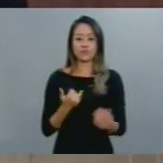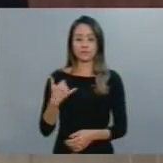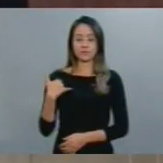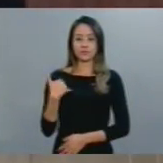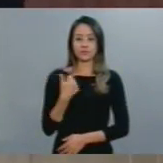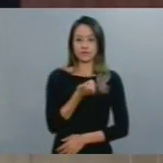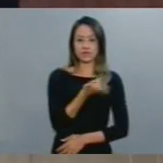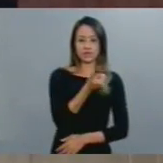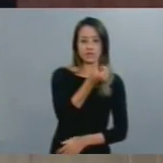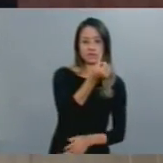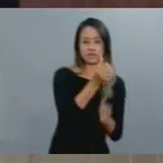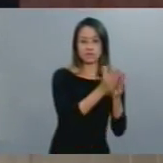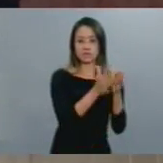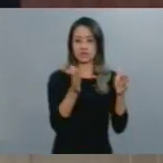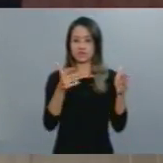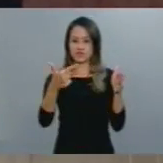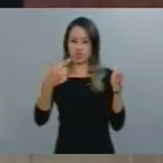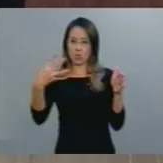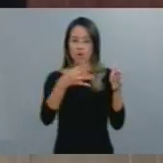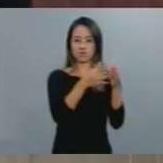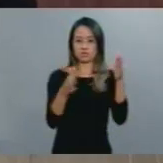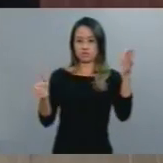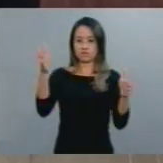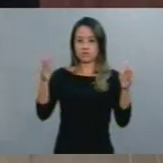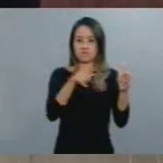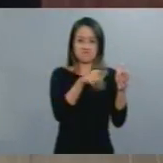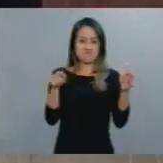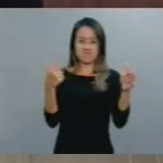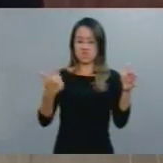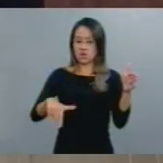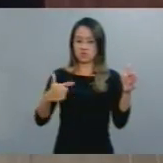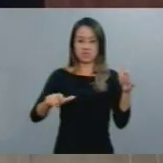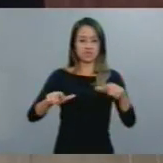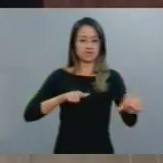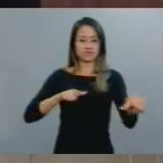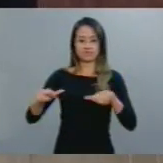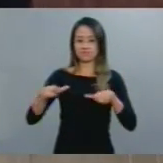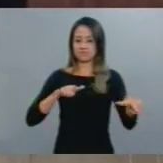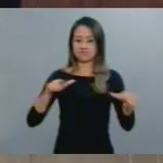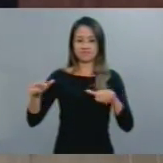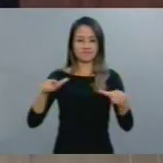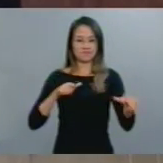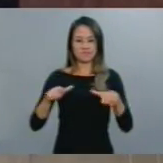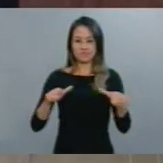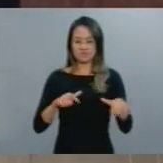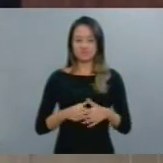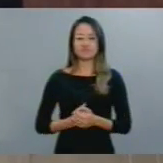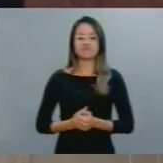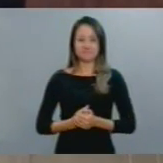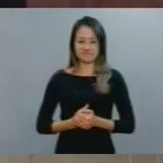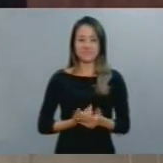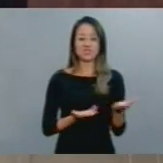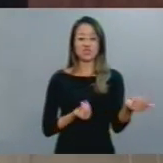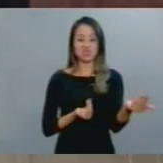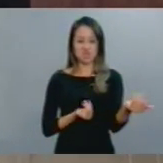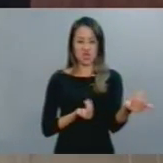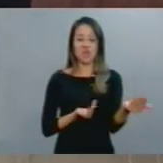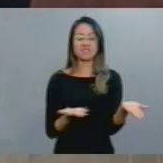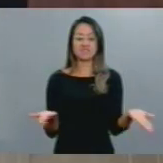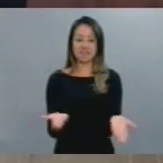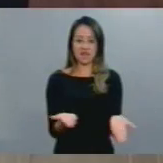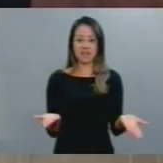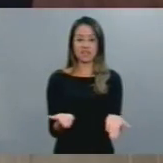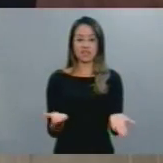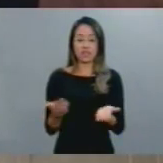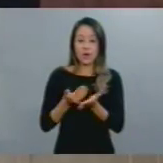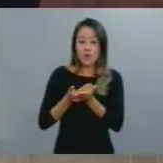o triplo da taxa geral de desemprego. Ou seja, o desemprego se abate sobretudo sobre os mais jovens, aqueles que